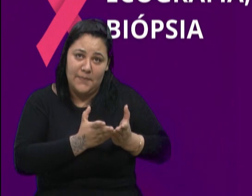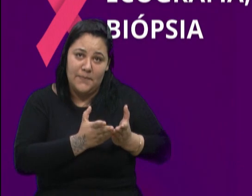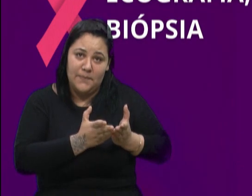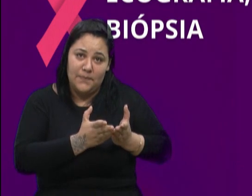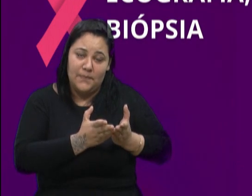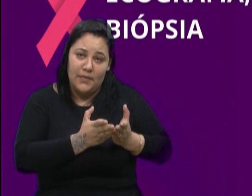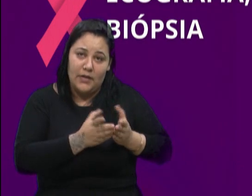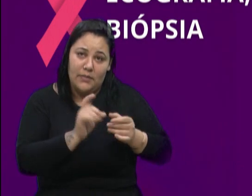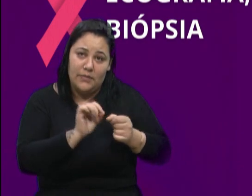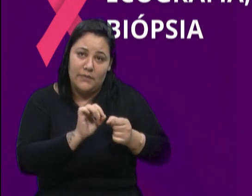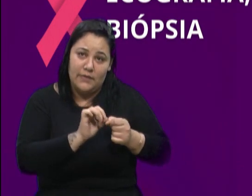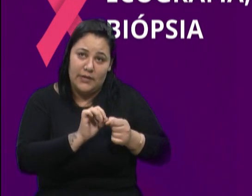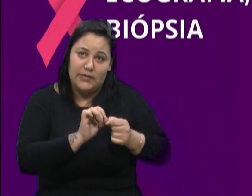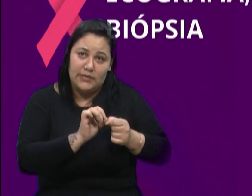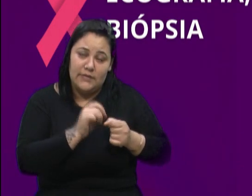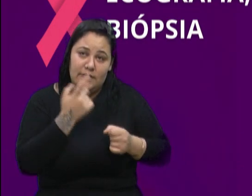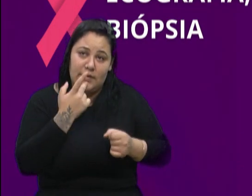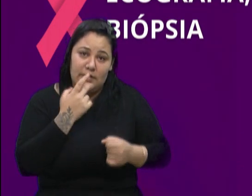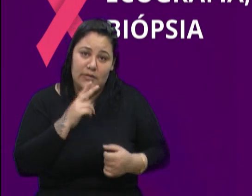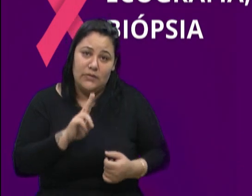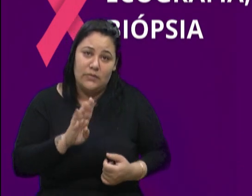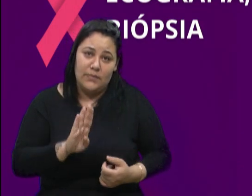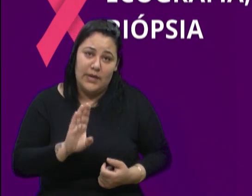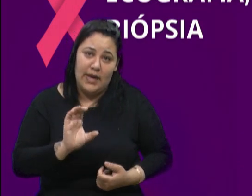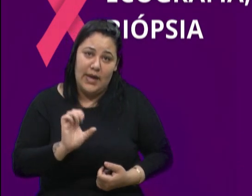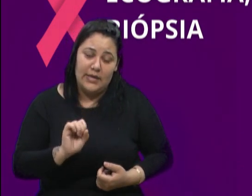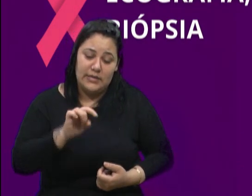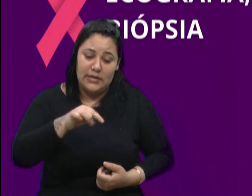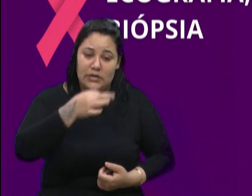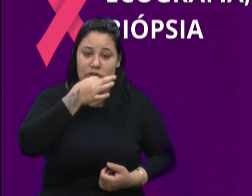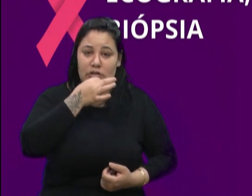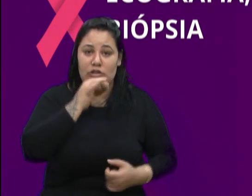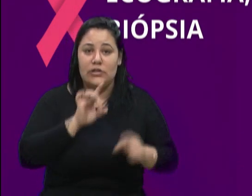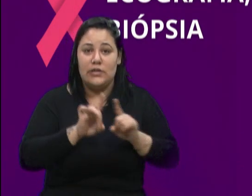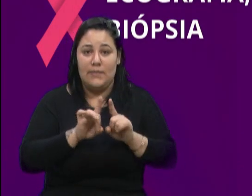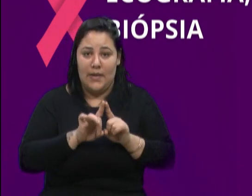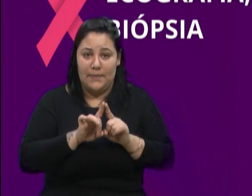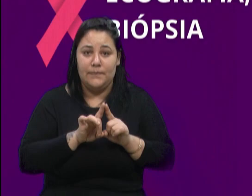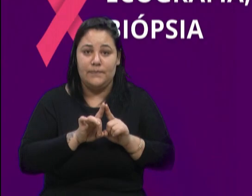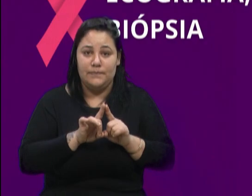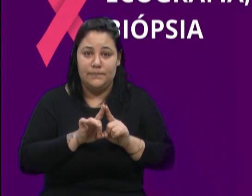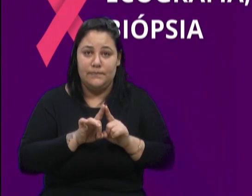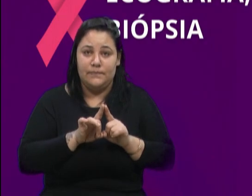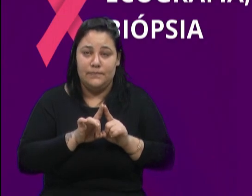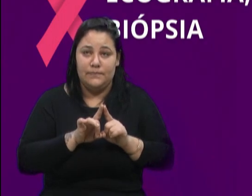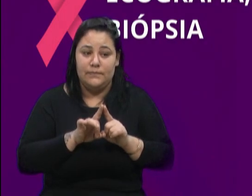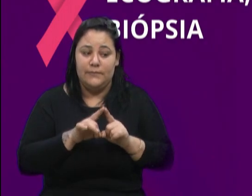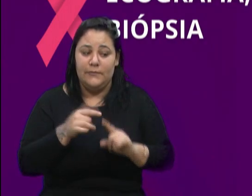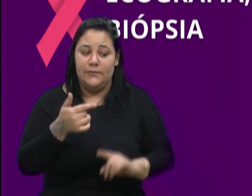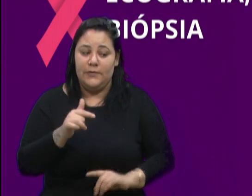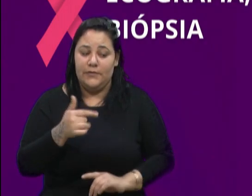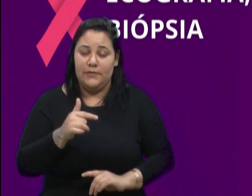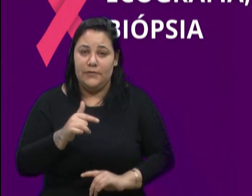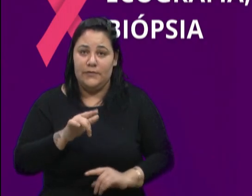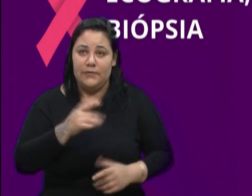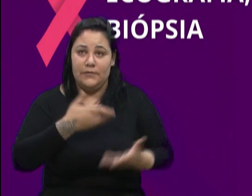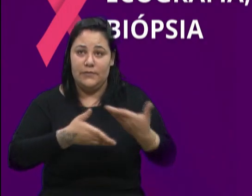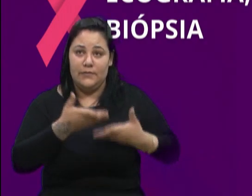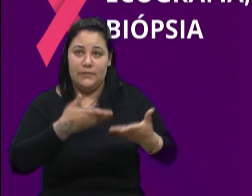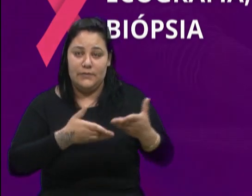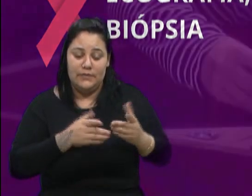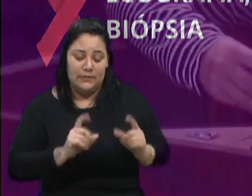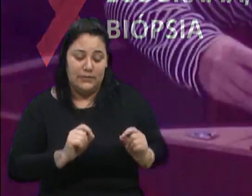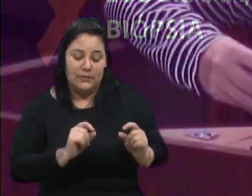também, falar das UBSs aqui de Caxias que estão sem atendimento de ginecologistas,